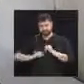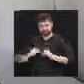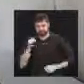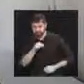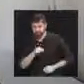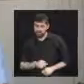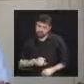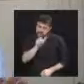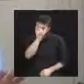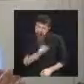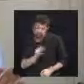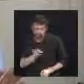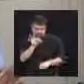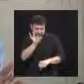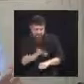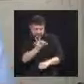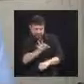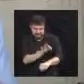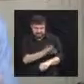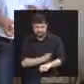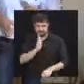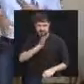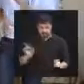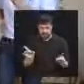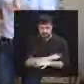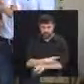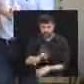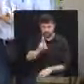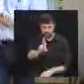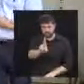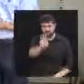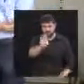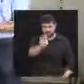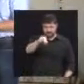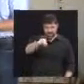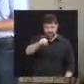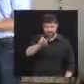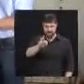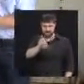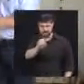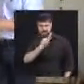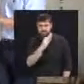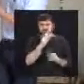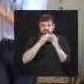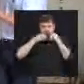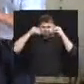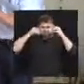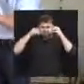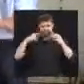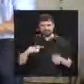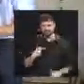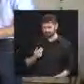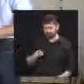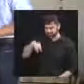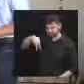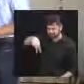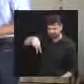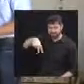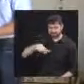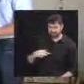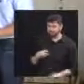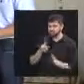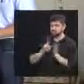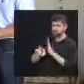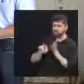Que não serei eu. Bom, já estamos posicionados. O Renato, nosso cinegrafista, está aqui do nosso lado. Doutor, pode começar a sessão com ele. Só